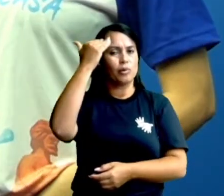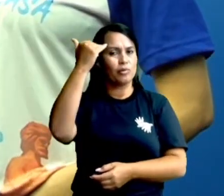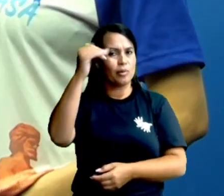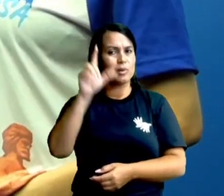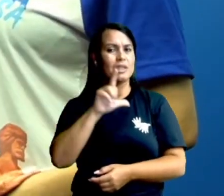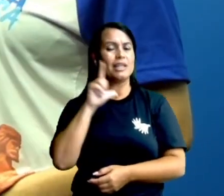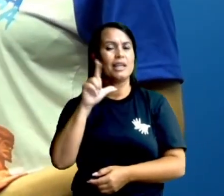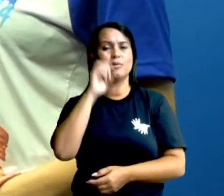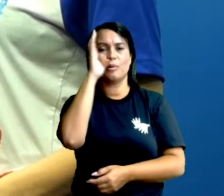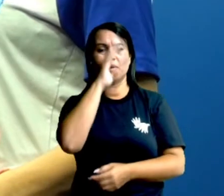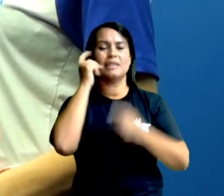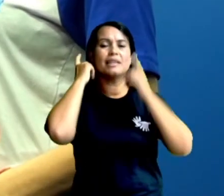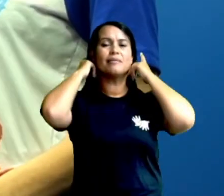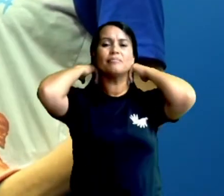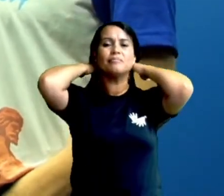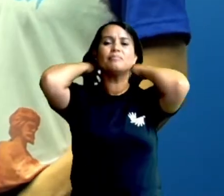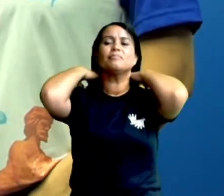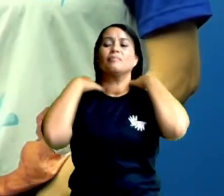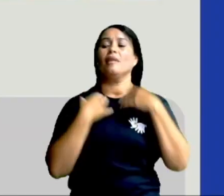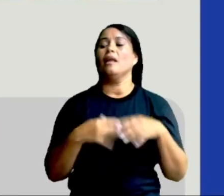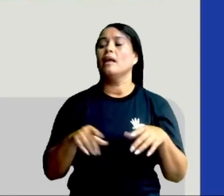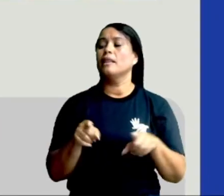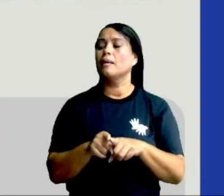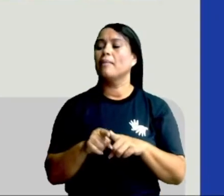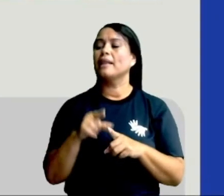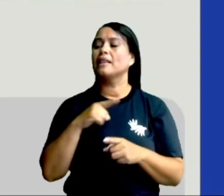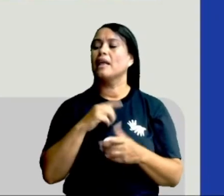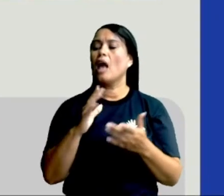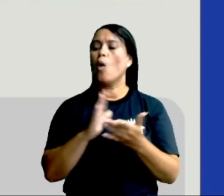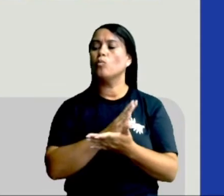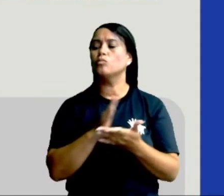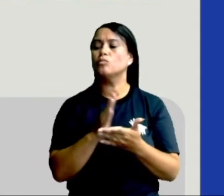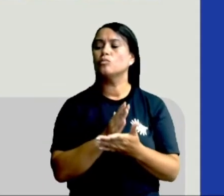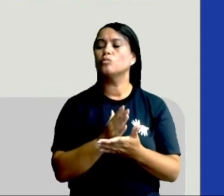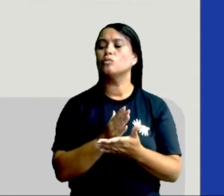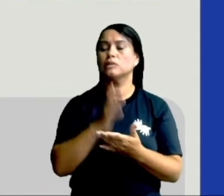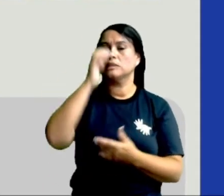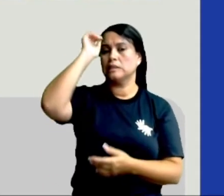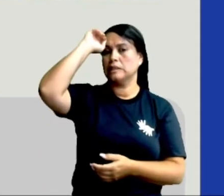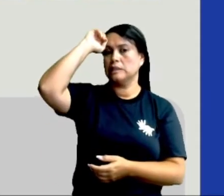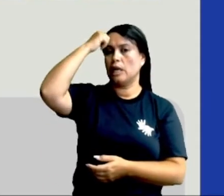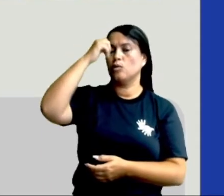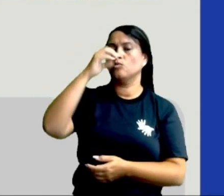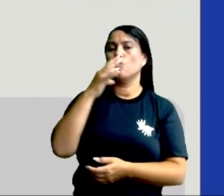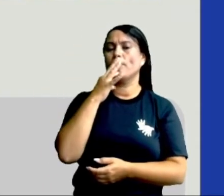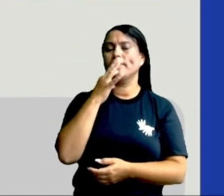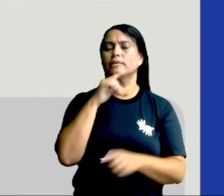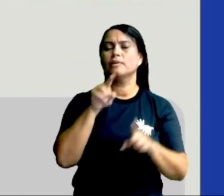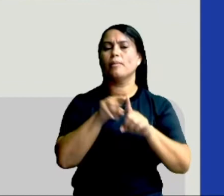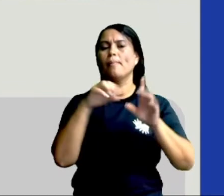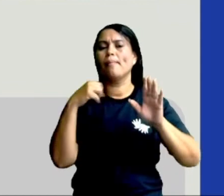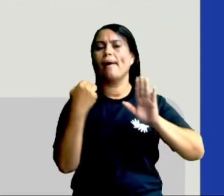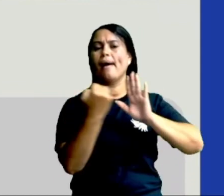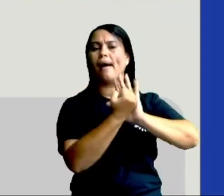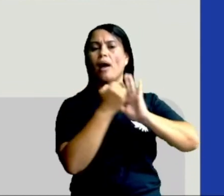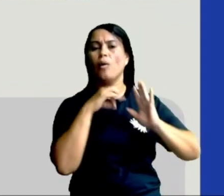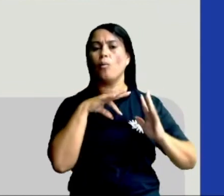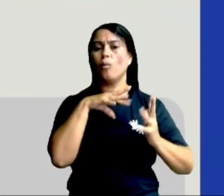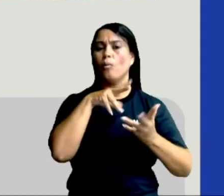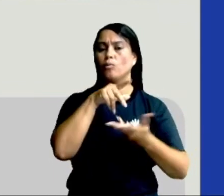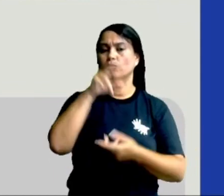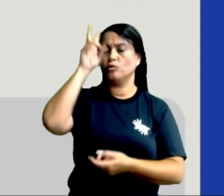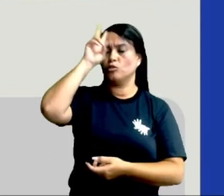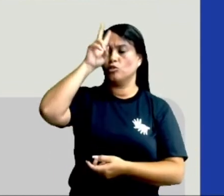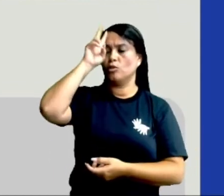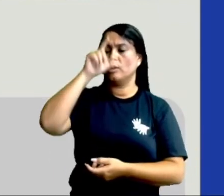na literatura brasileira. E algumas personalidades negras, né, que marcaram também a história mundial.